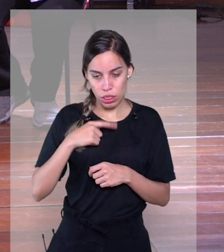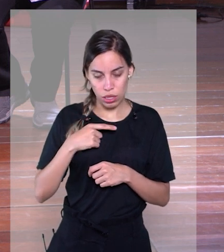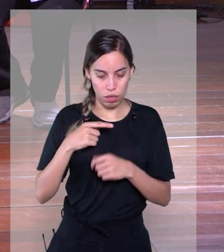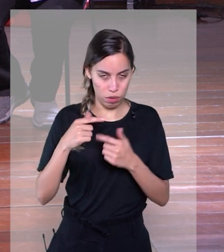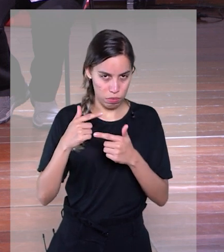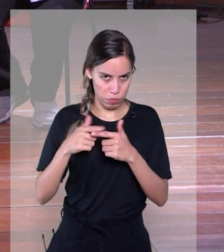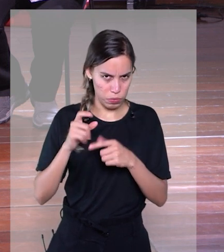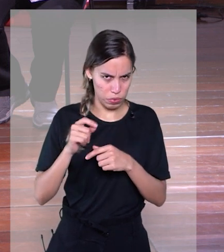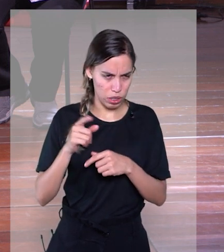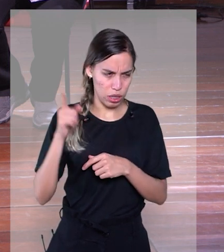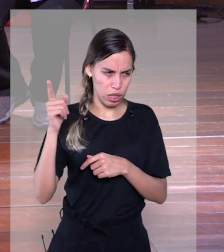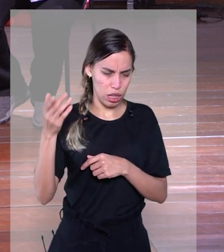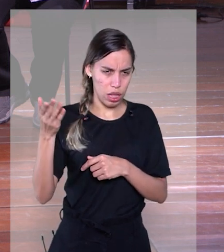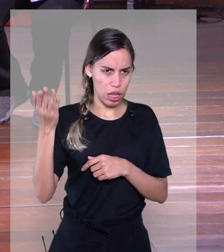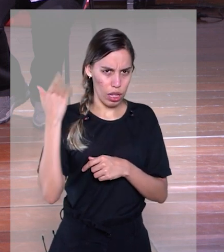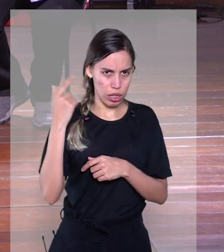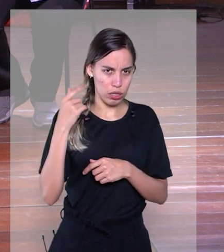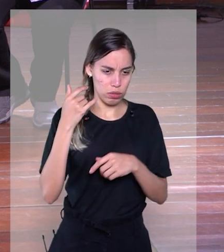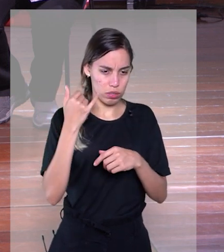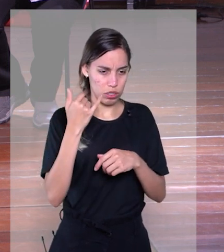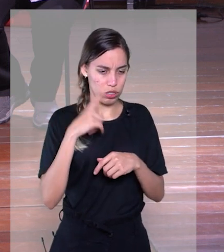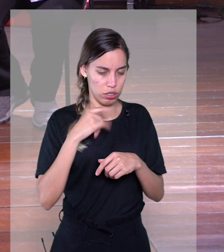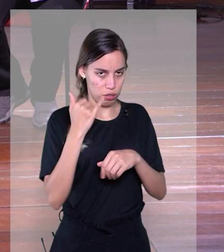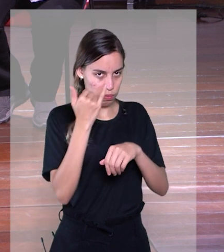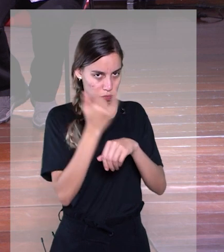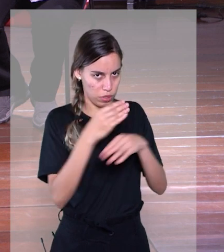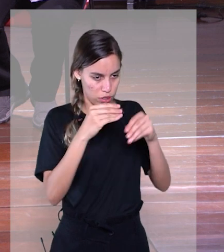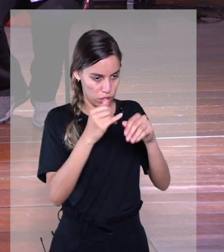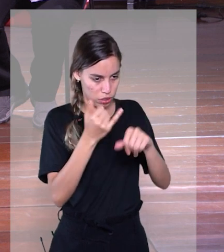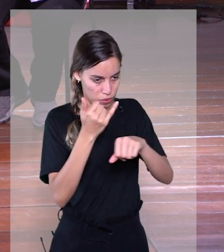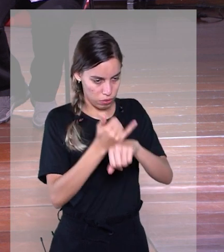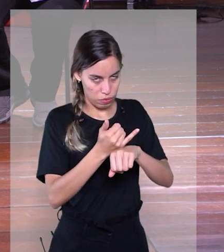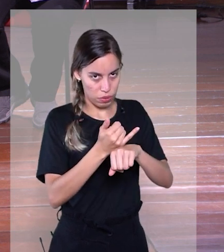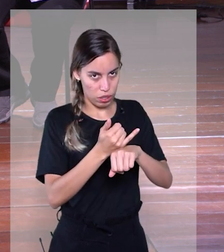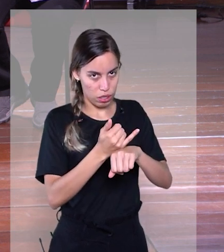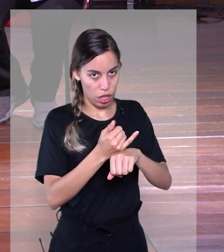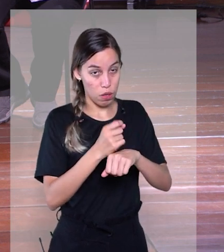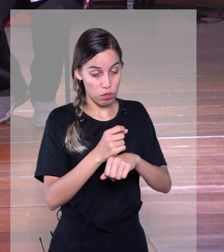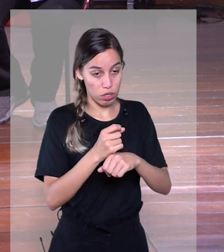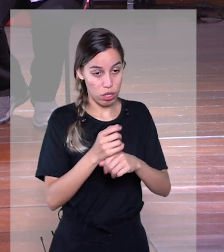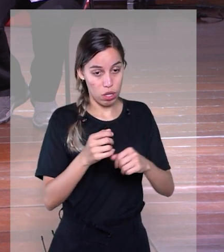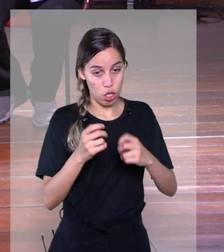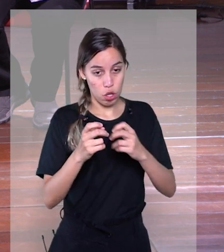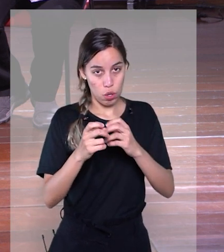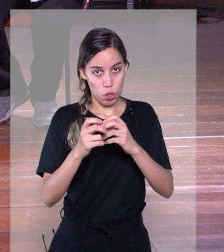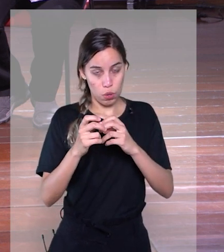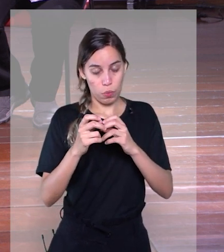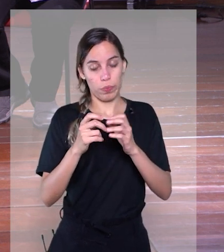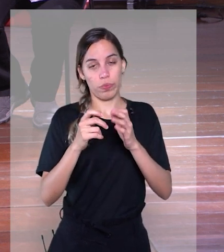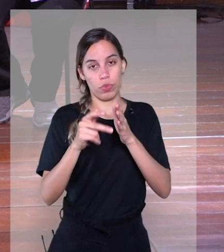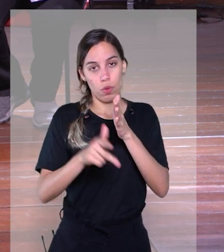minério de ferro que Japão e China compram atualmente e que sai diariamente em trens de até 120 vagões,